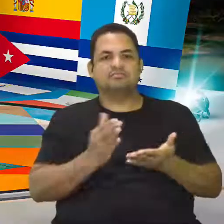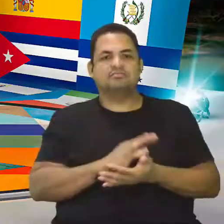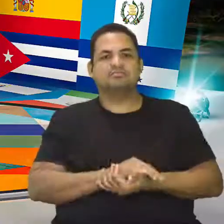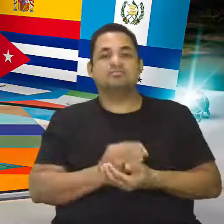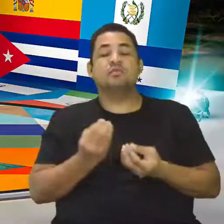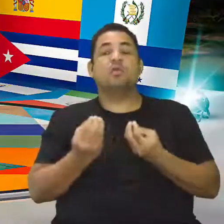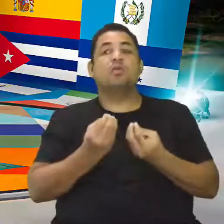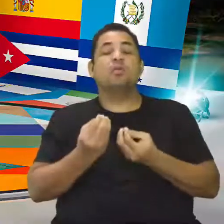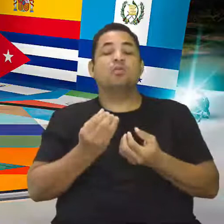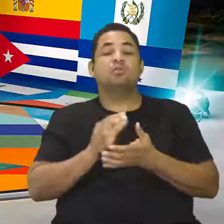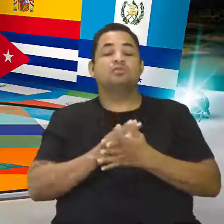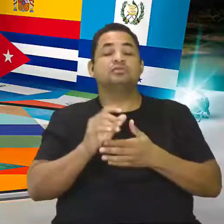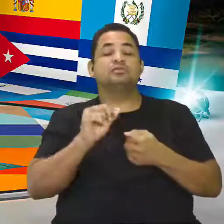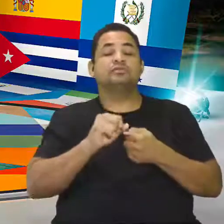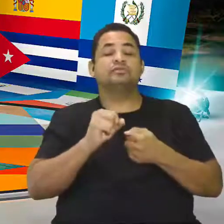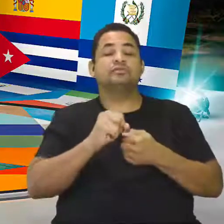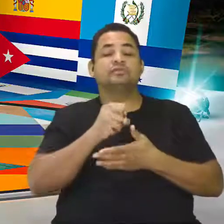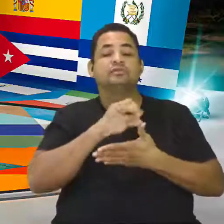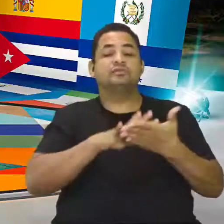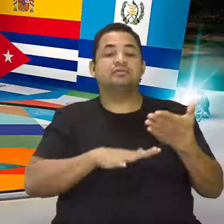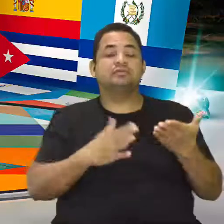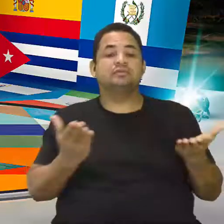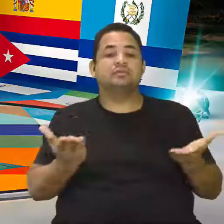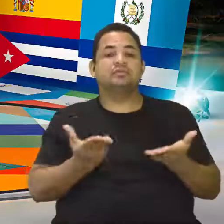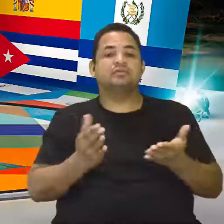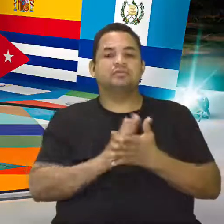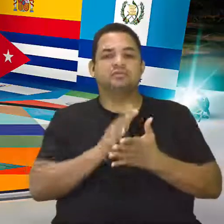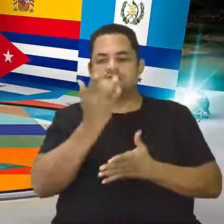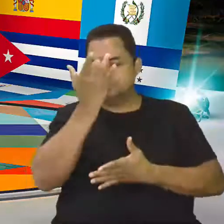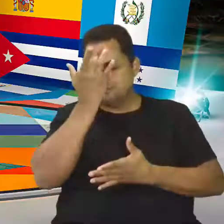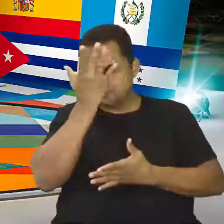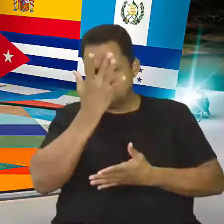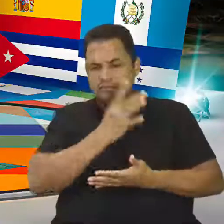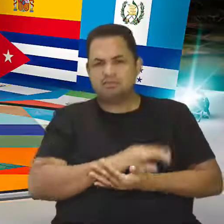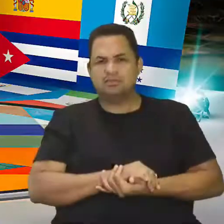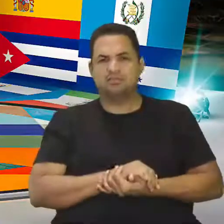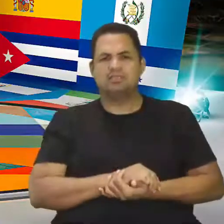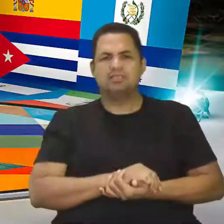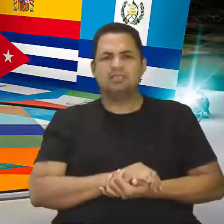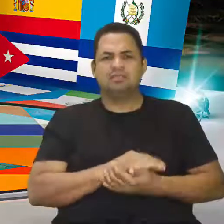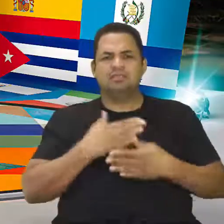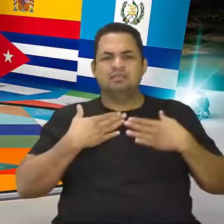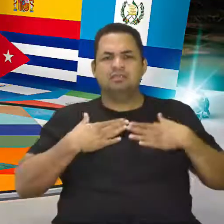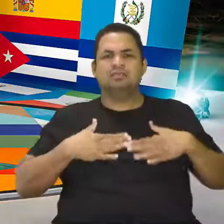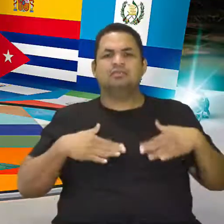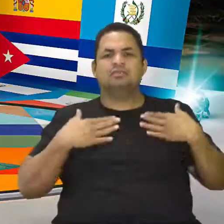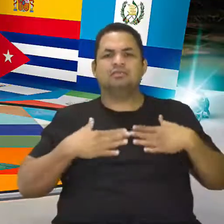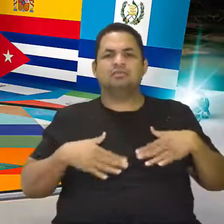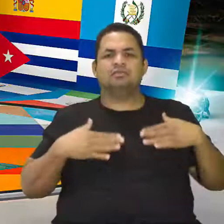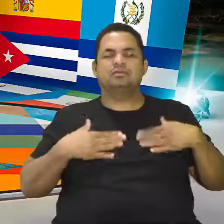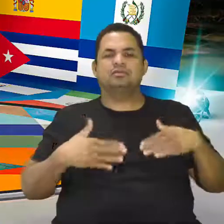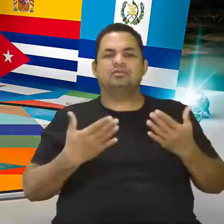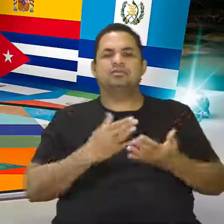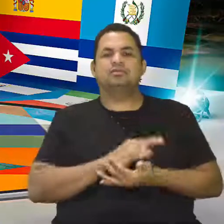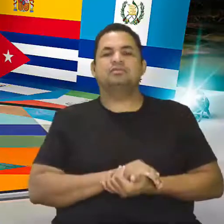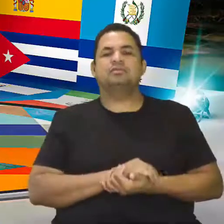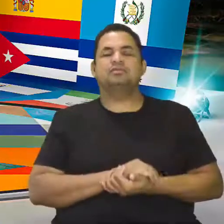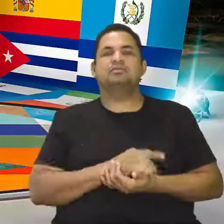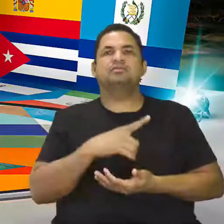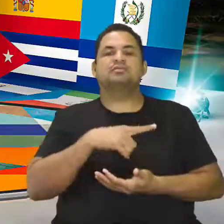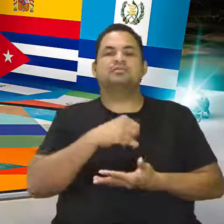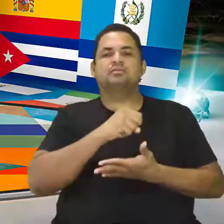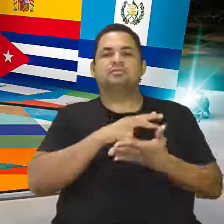Como é que foi a realização dessa atividade de hoje? Facinho, não foi, Tainá? Foi muito tranquilo, né? Até porque eles tiveram lá